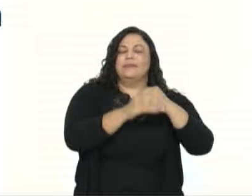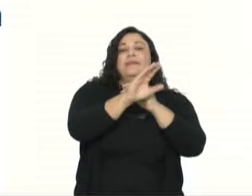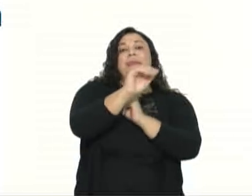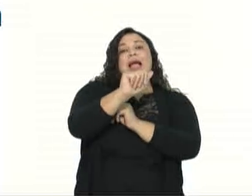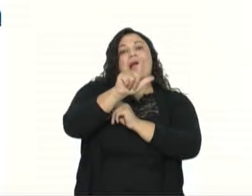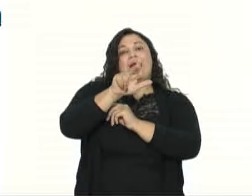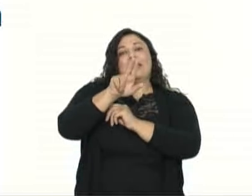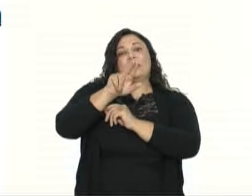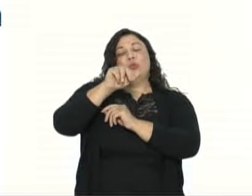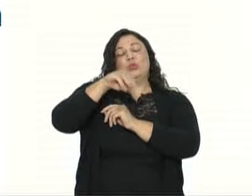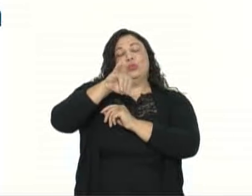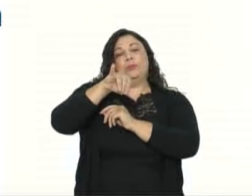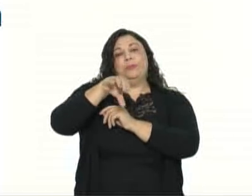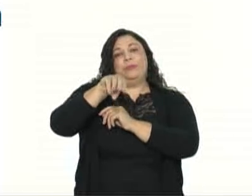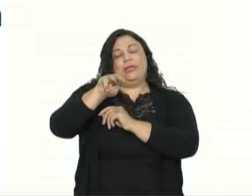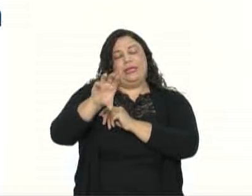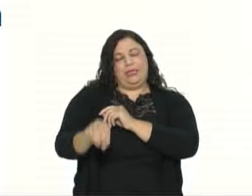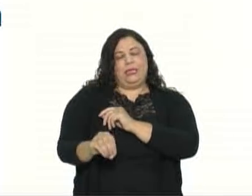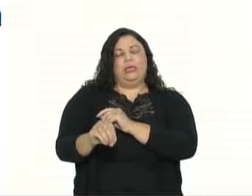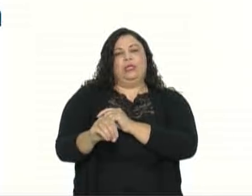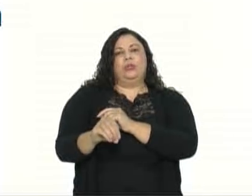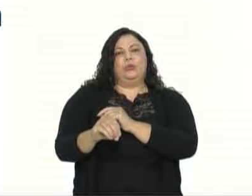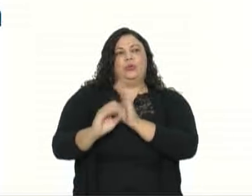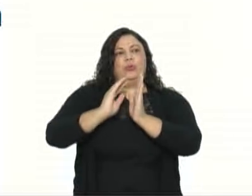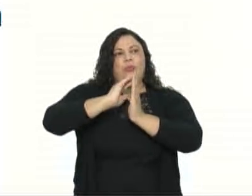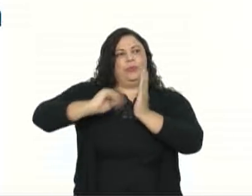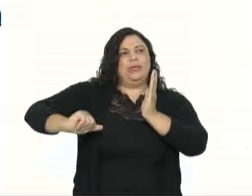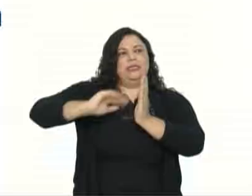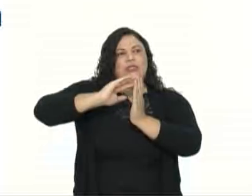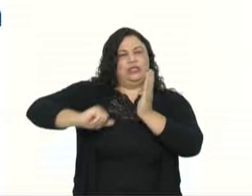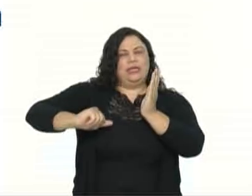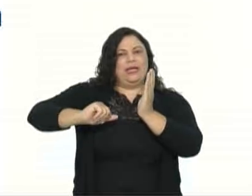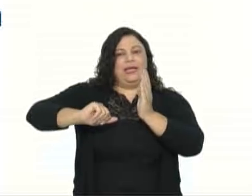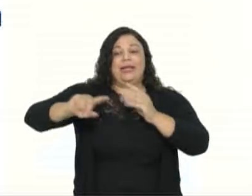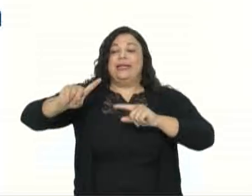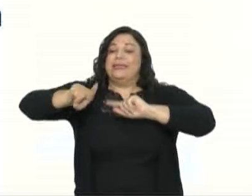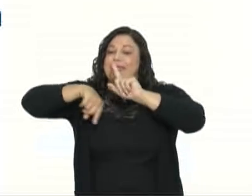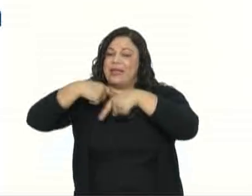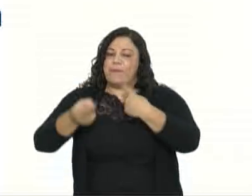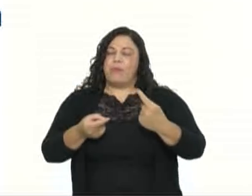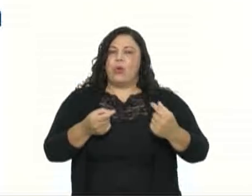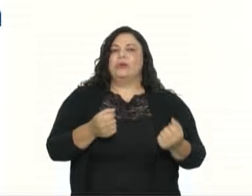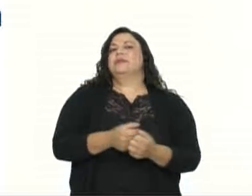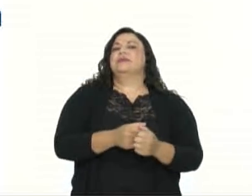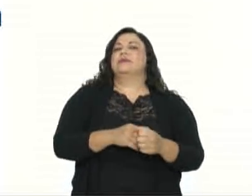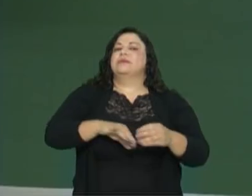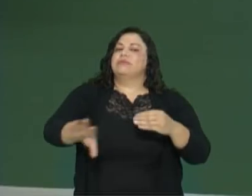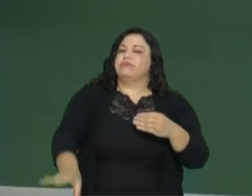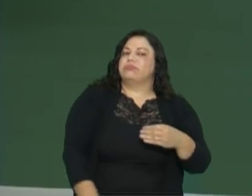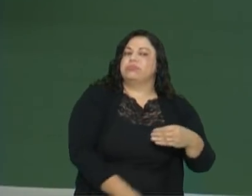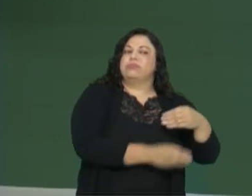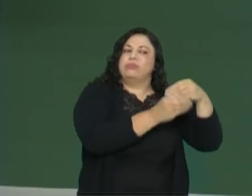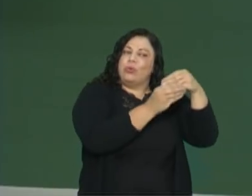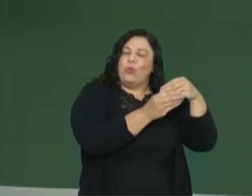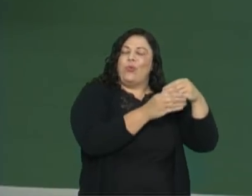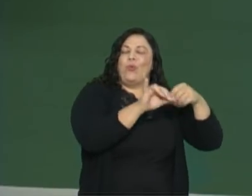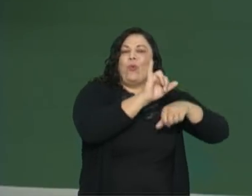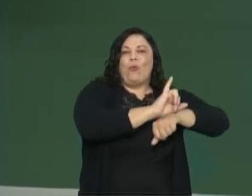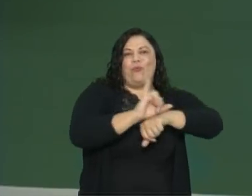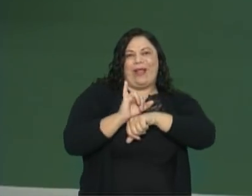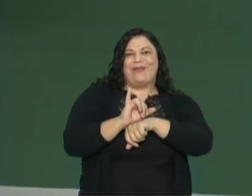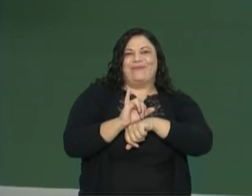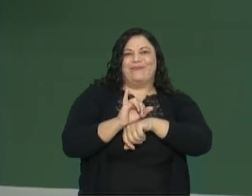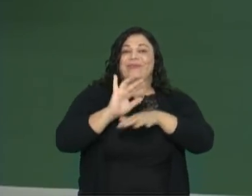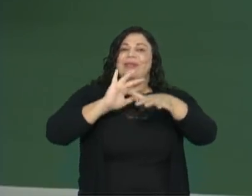retirar o oxigênio do concentrado de pirocloro refinado. Depois acrescenta-se o ferro. E aí na internet circulou um vídeo de